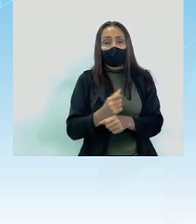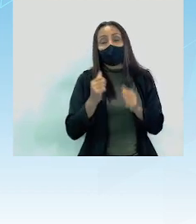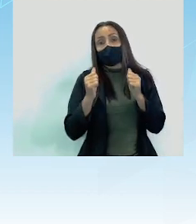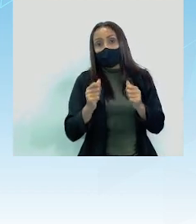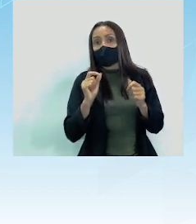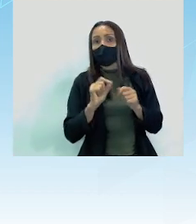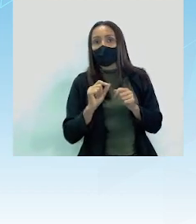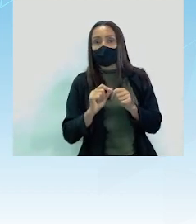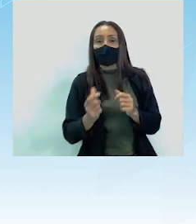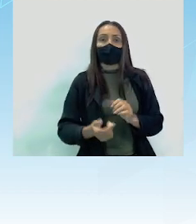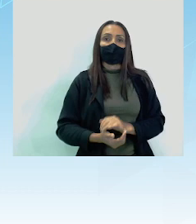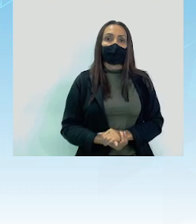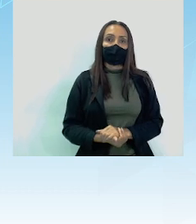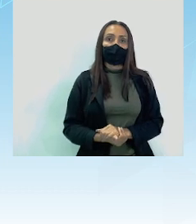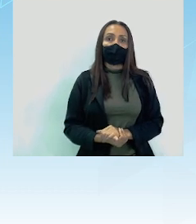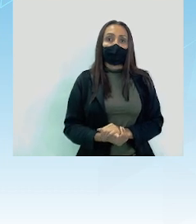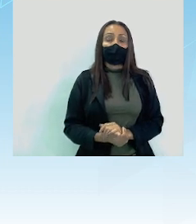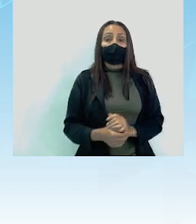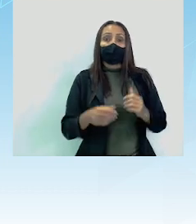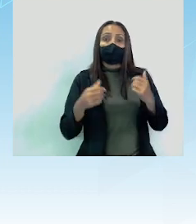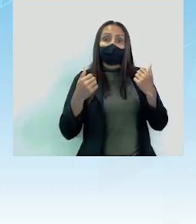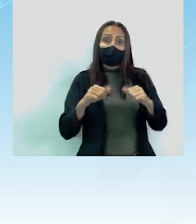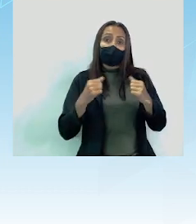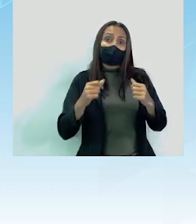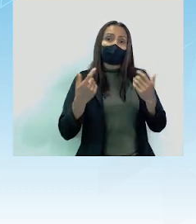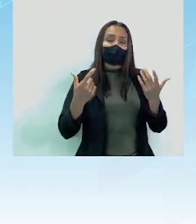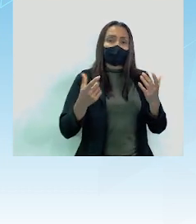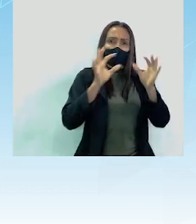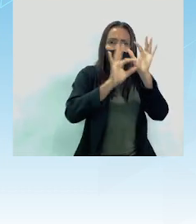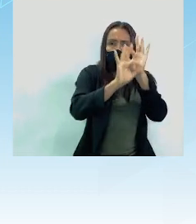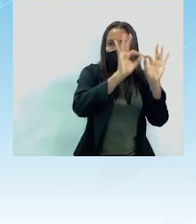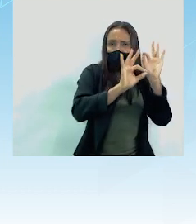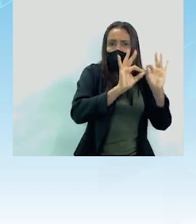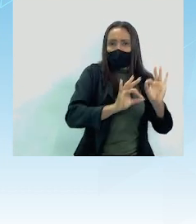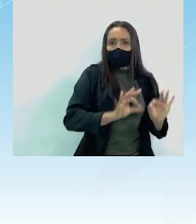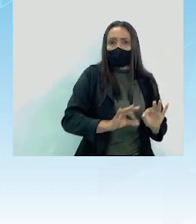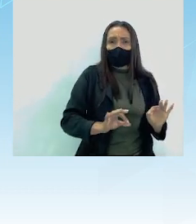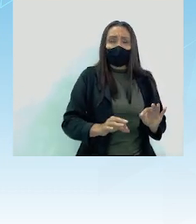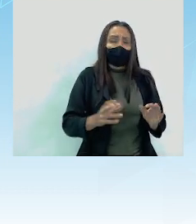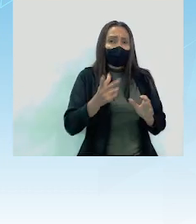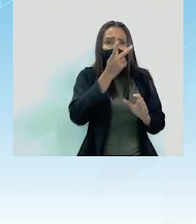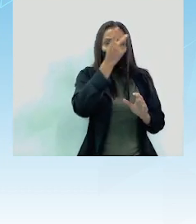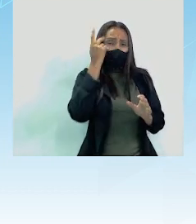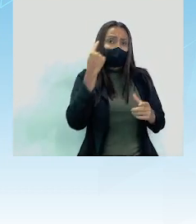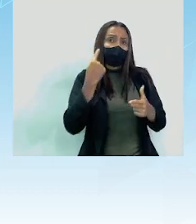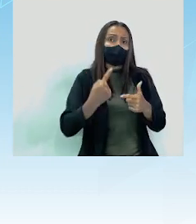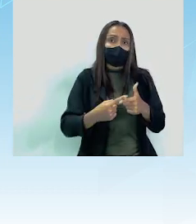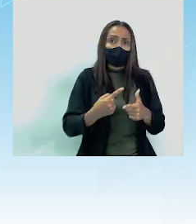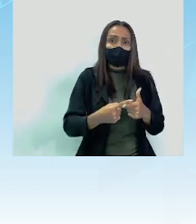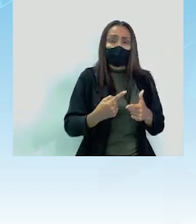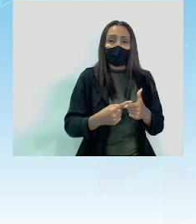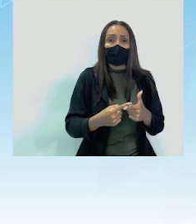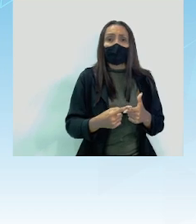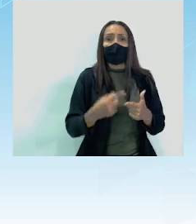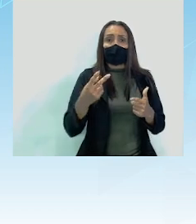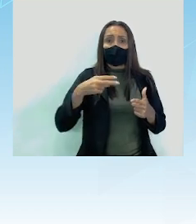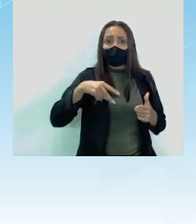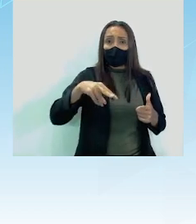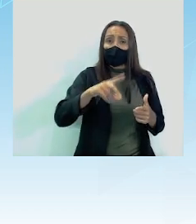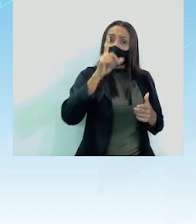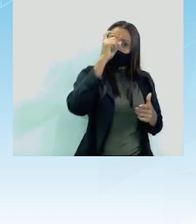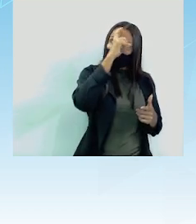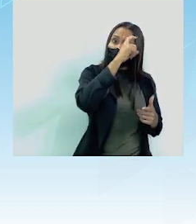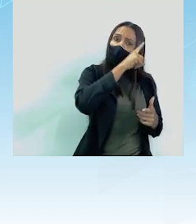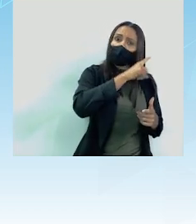E ela tem uma manutenção assim, deve ser mais bem planejadas essas para todos os usuários, porque elas são trilhas às vezes mais difíceis,